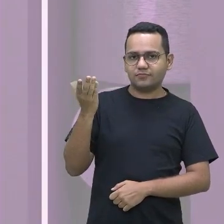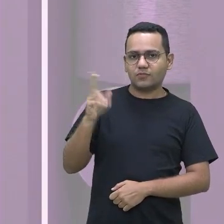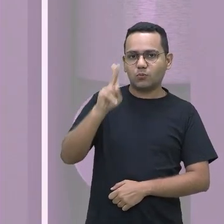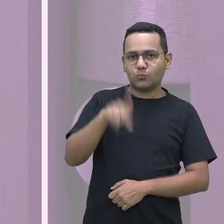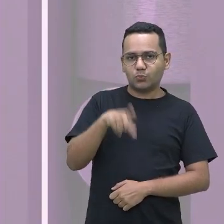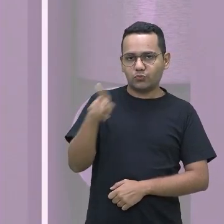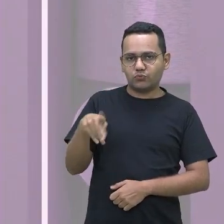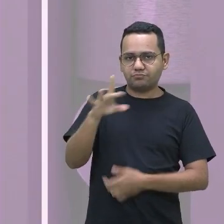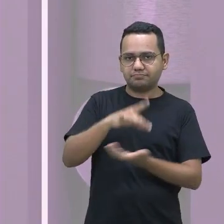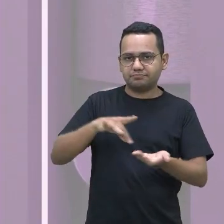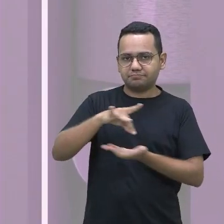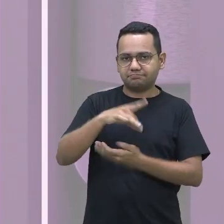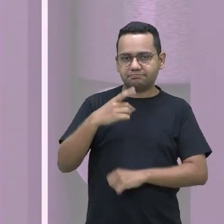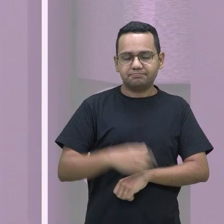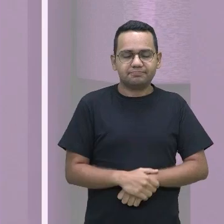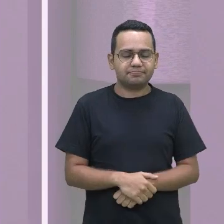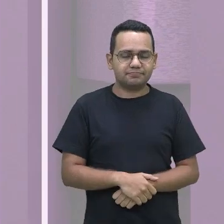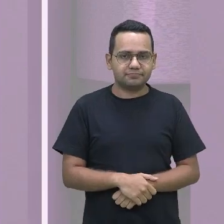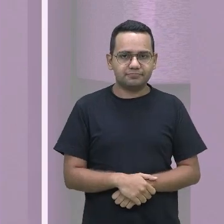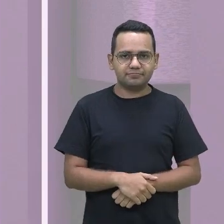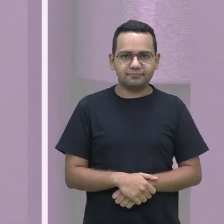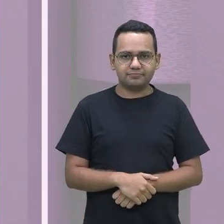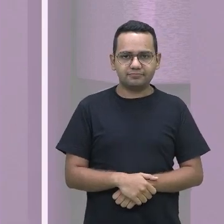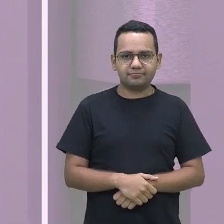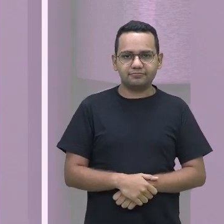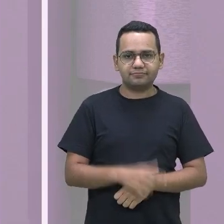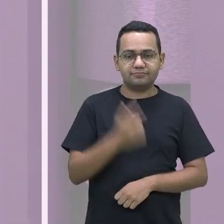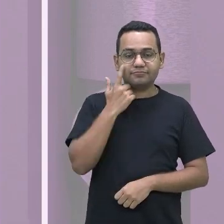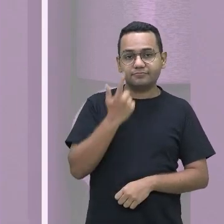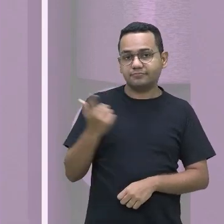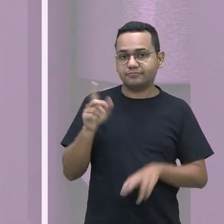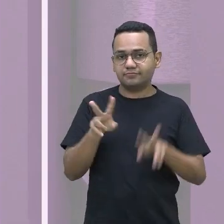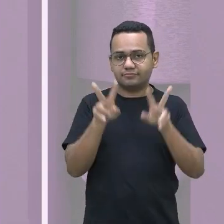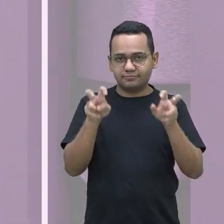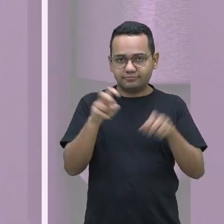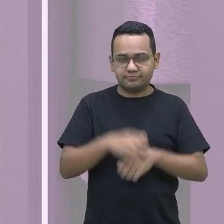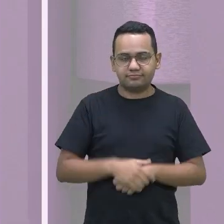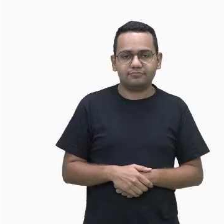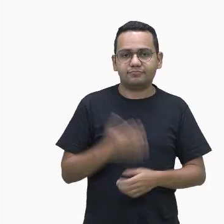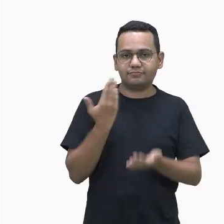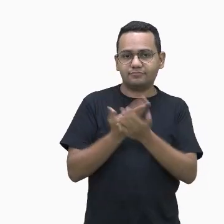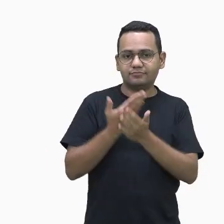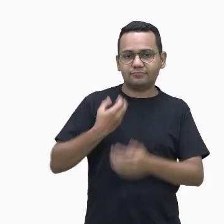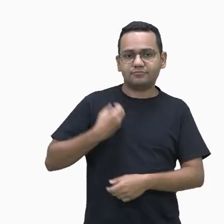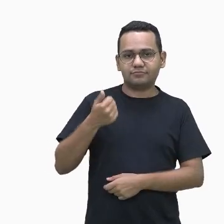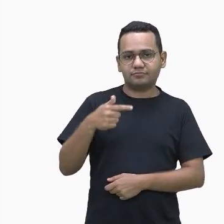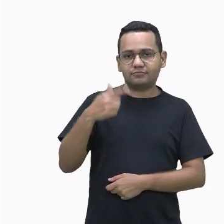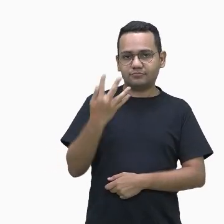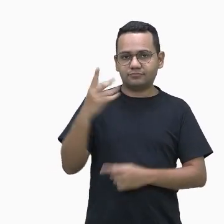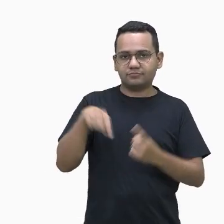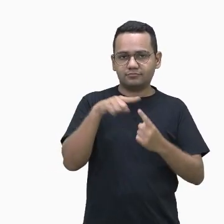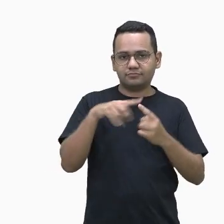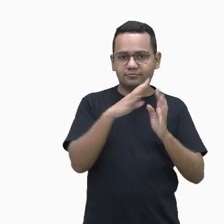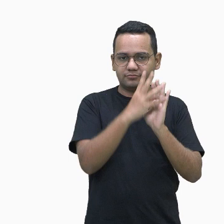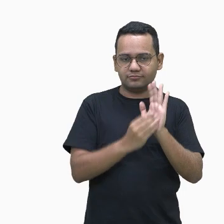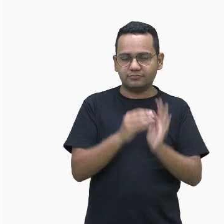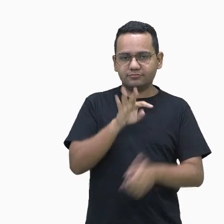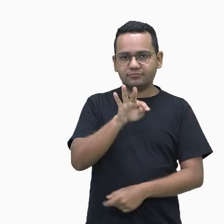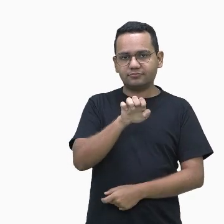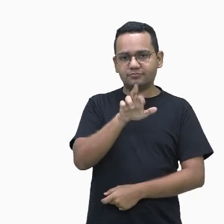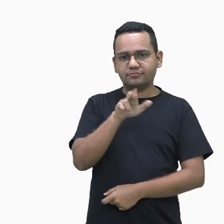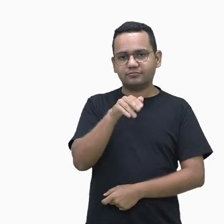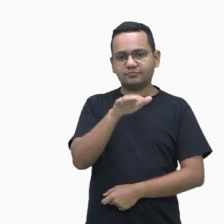de matemática aqui do Centro de Mídias, e esta é a nossa aula de número 74, que tem como objeto de